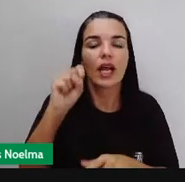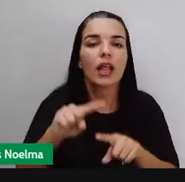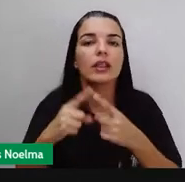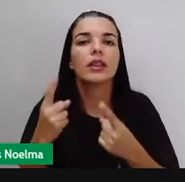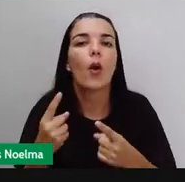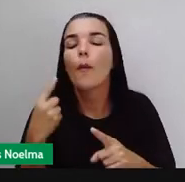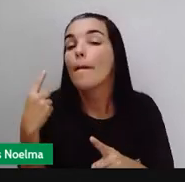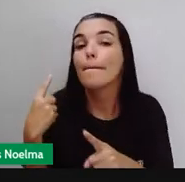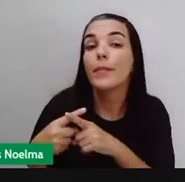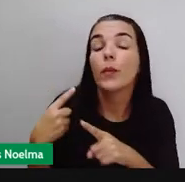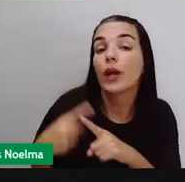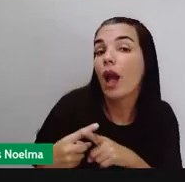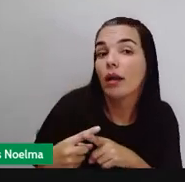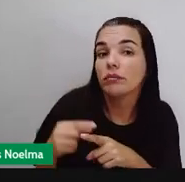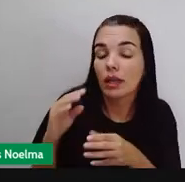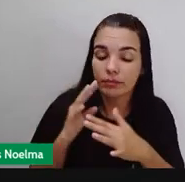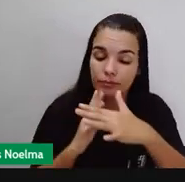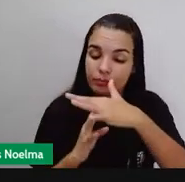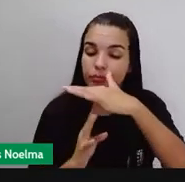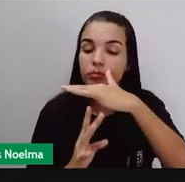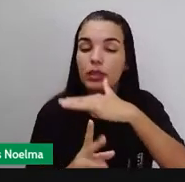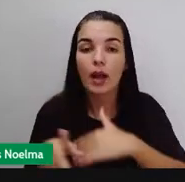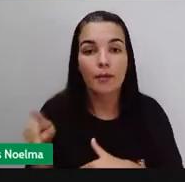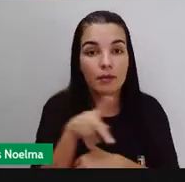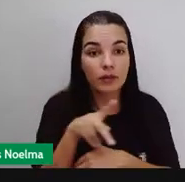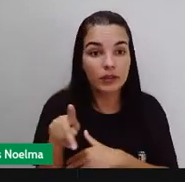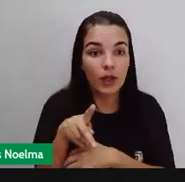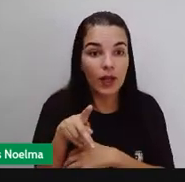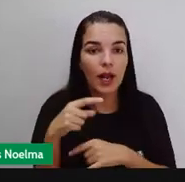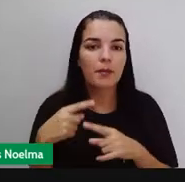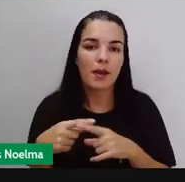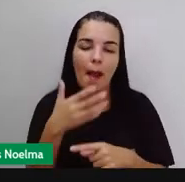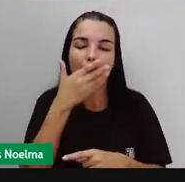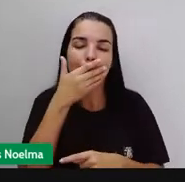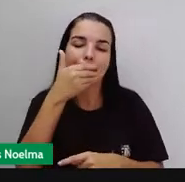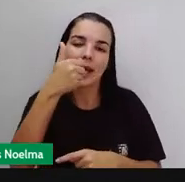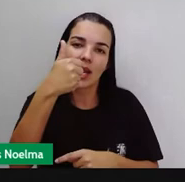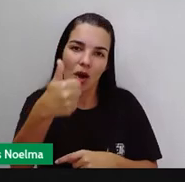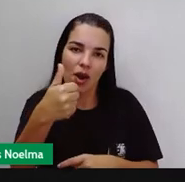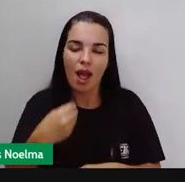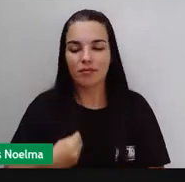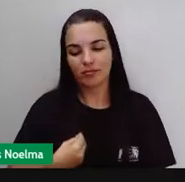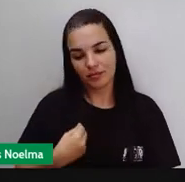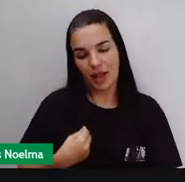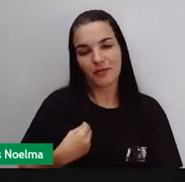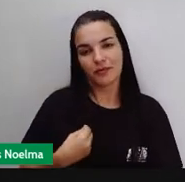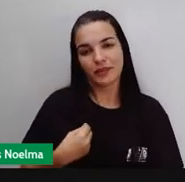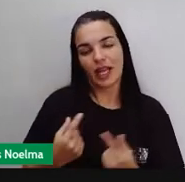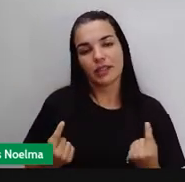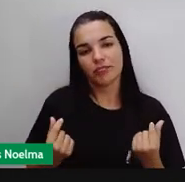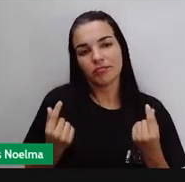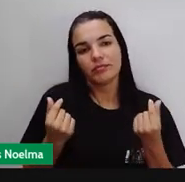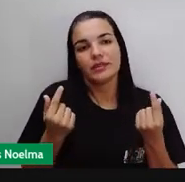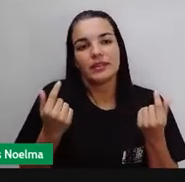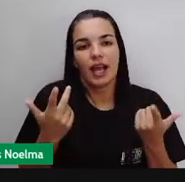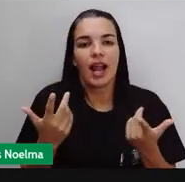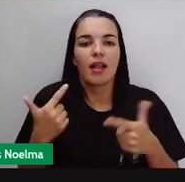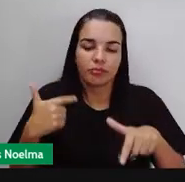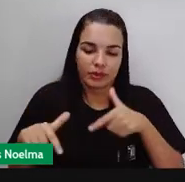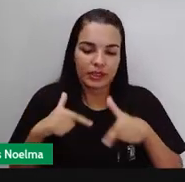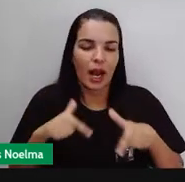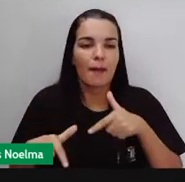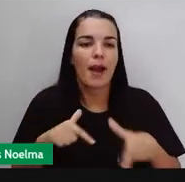desse ato migratório foi melhoria nas condições de vida, né? Foi por conta do